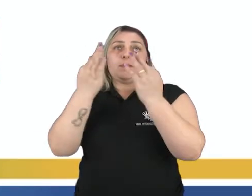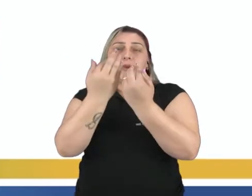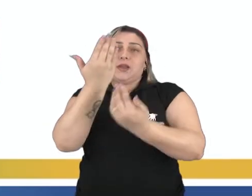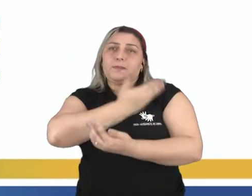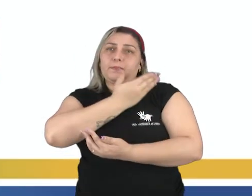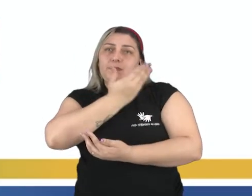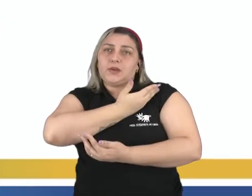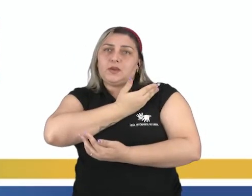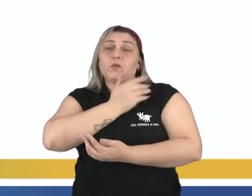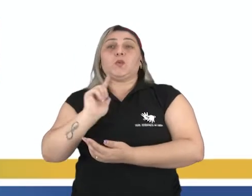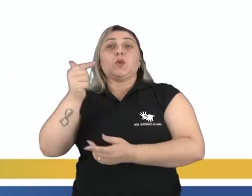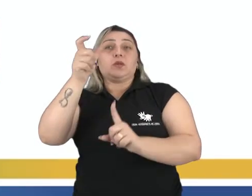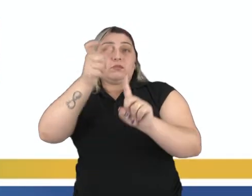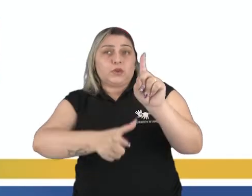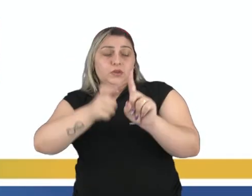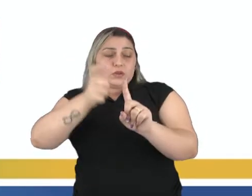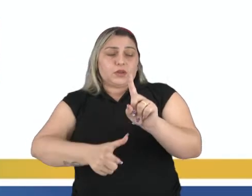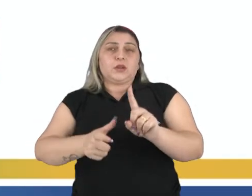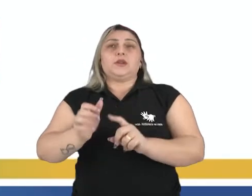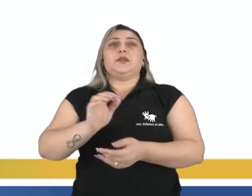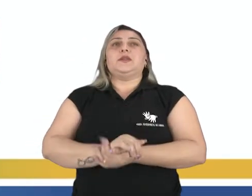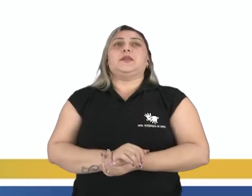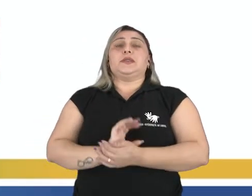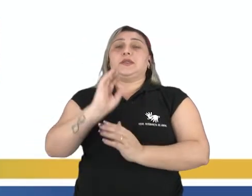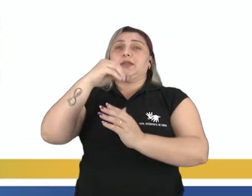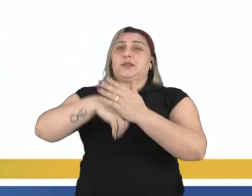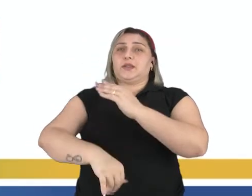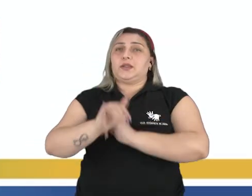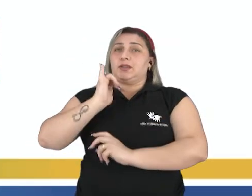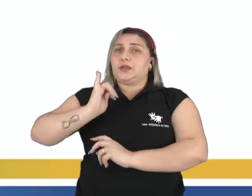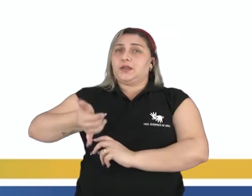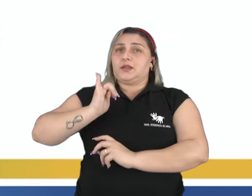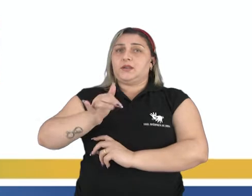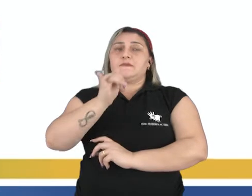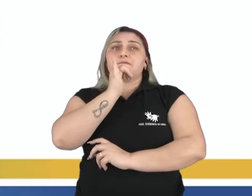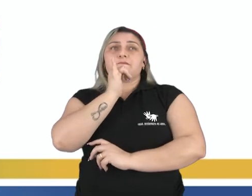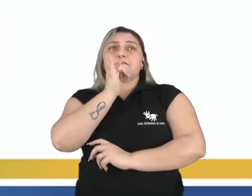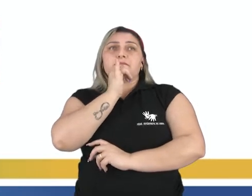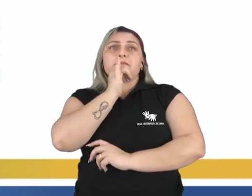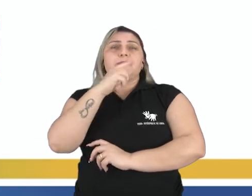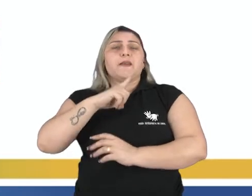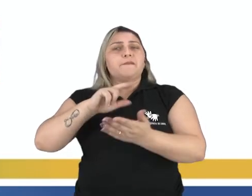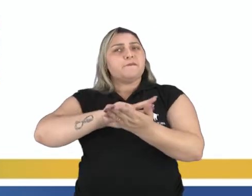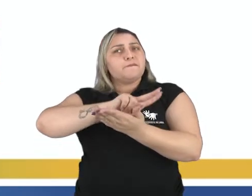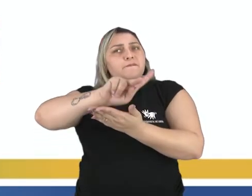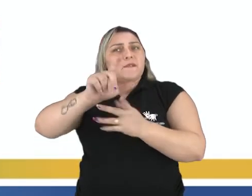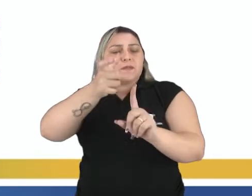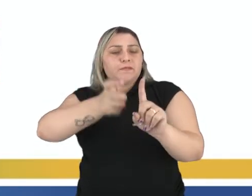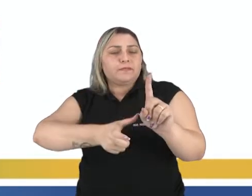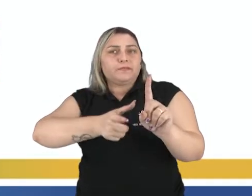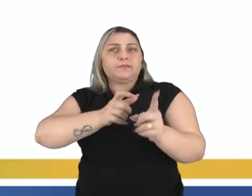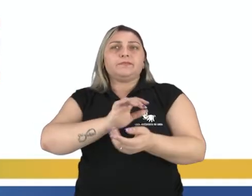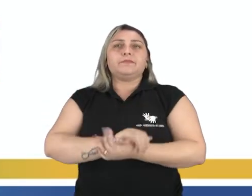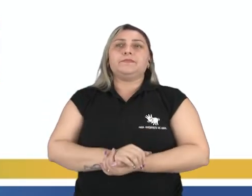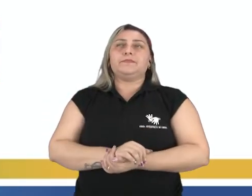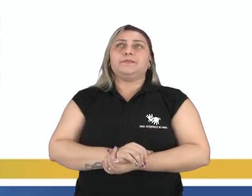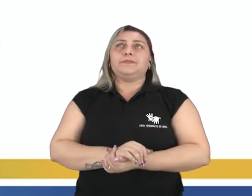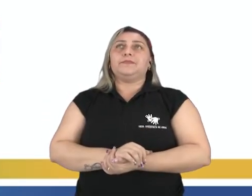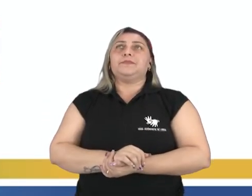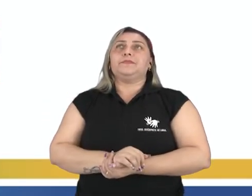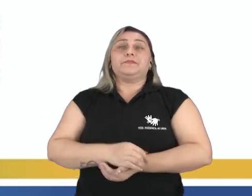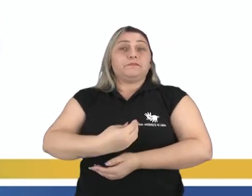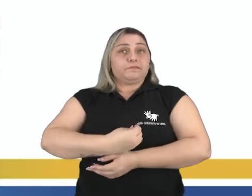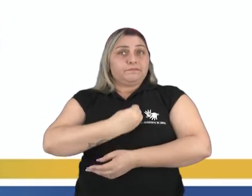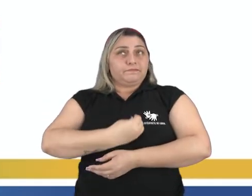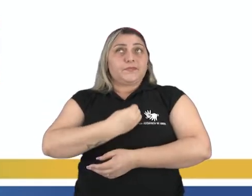familiares e amigos então dentro dessa narrativa aí que a gente viu agora como exemplo existem vários personagens eles nem